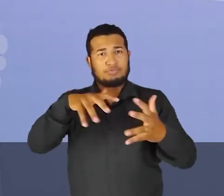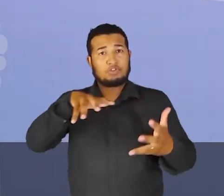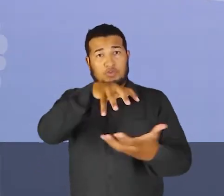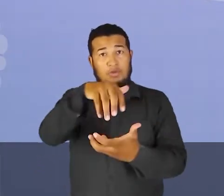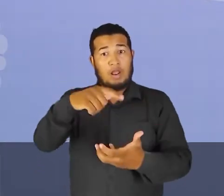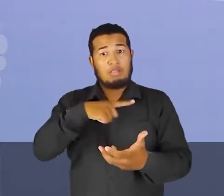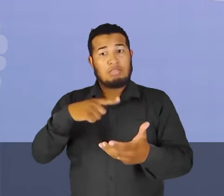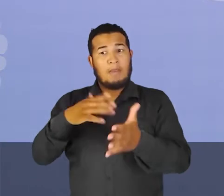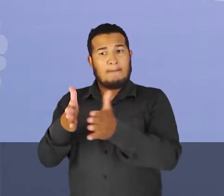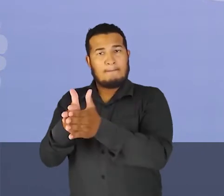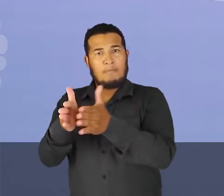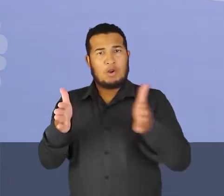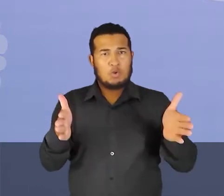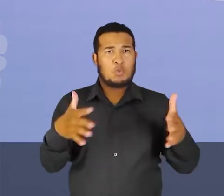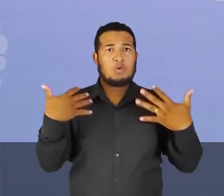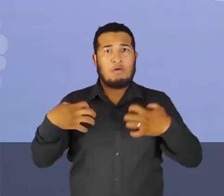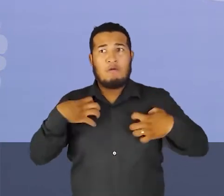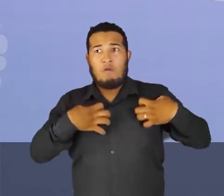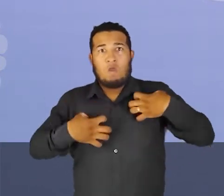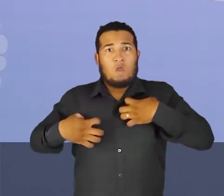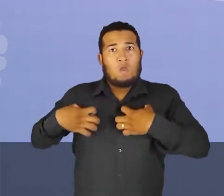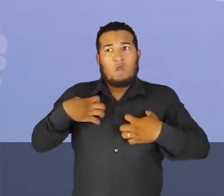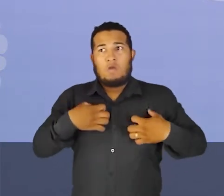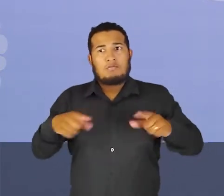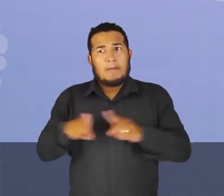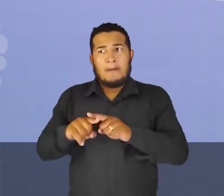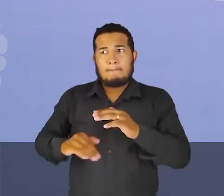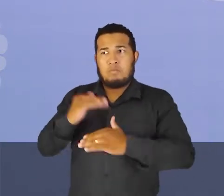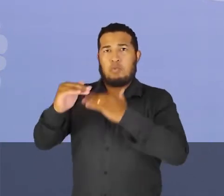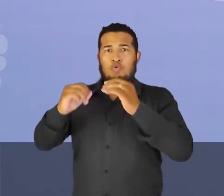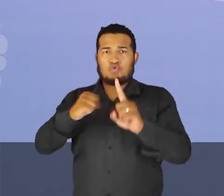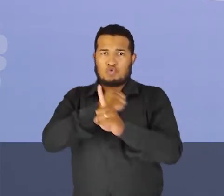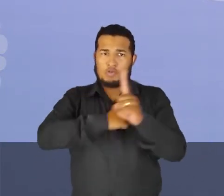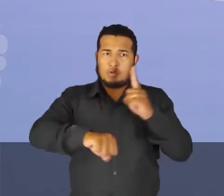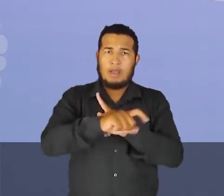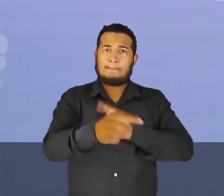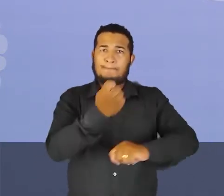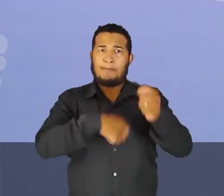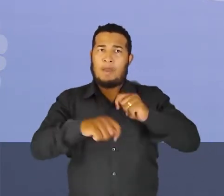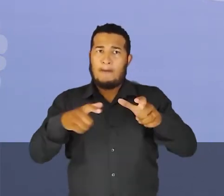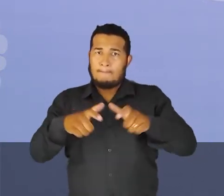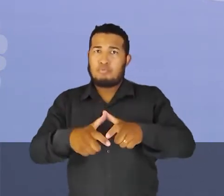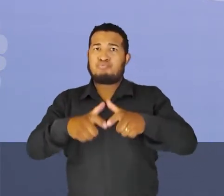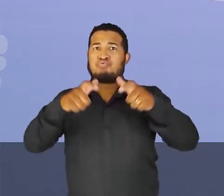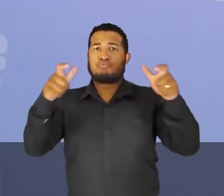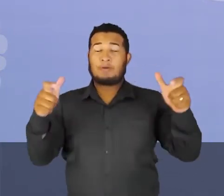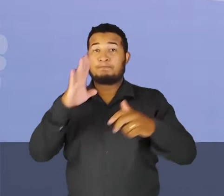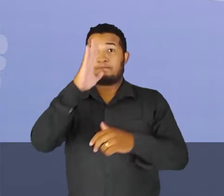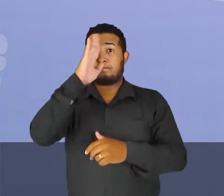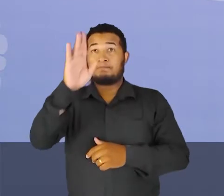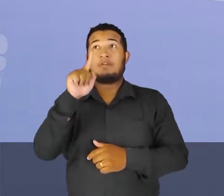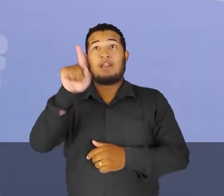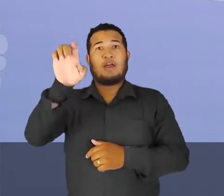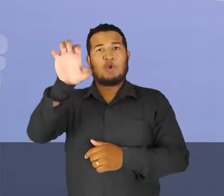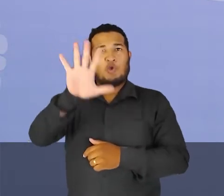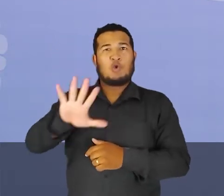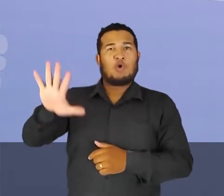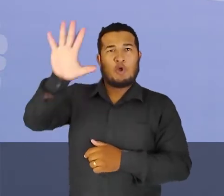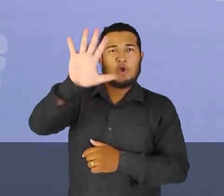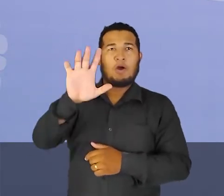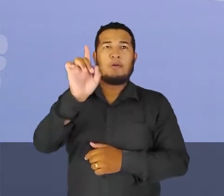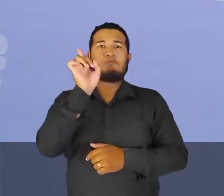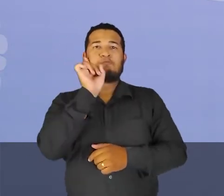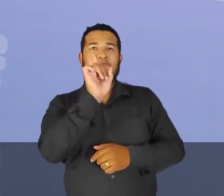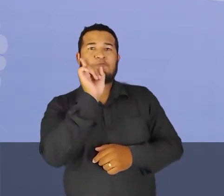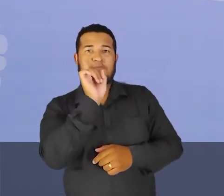Mundial, houve um período de muita euforia e de muito desenvolvimento social e econômico. Principalmente nos países da Europa e dos